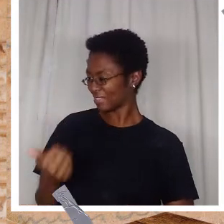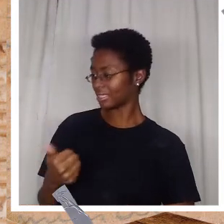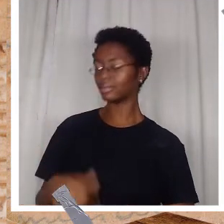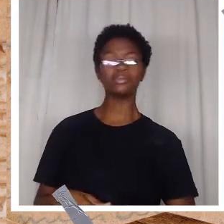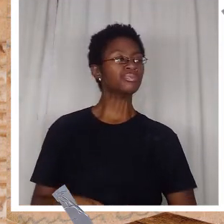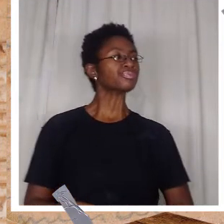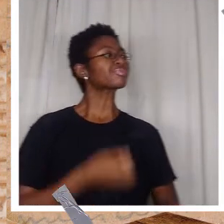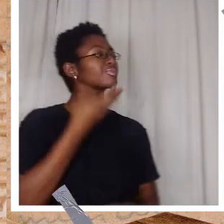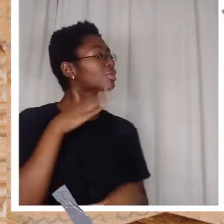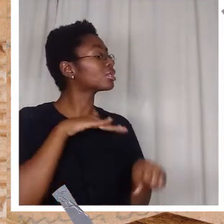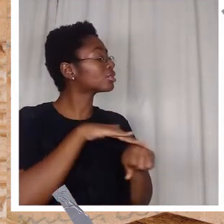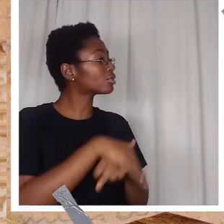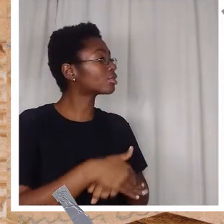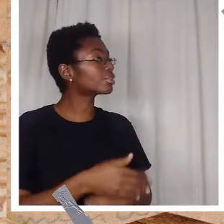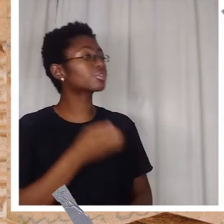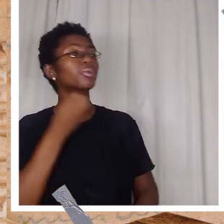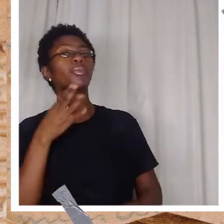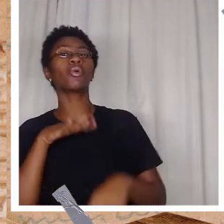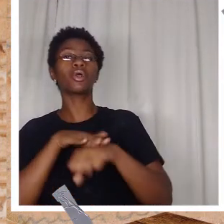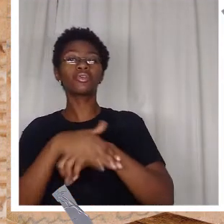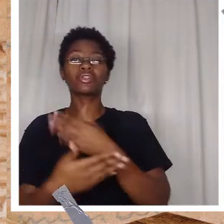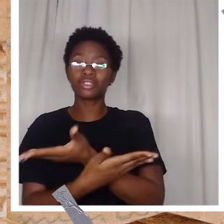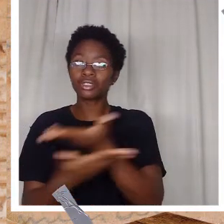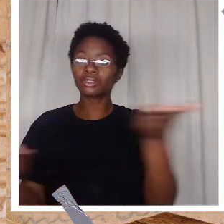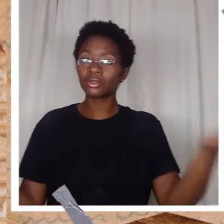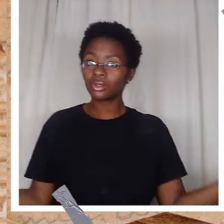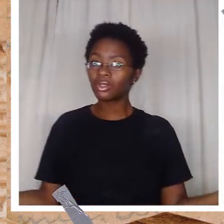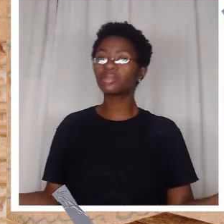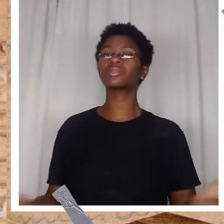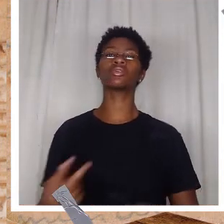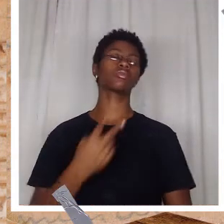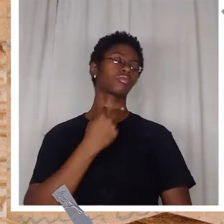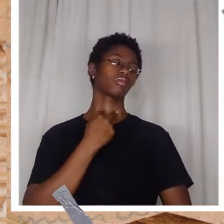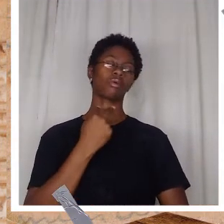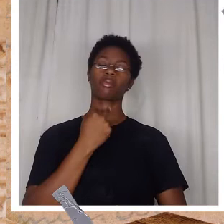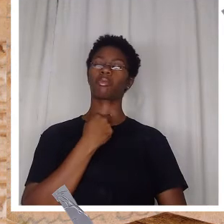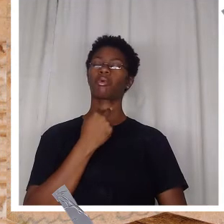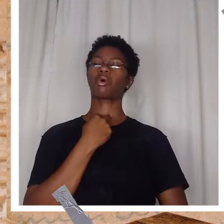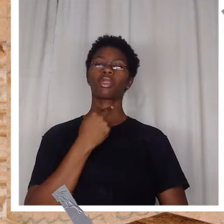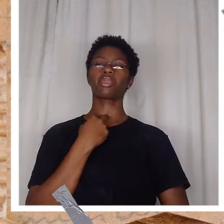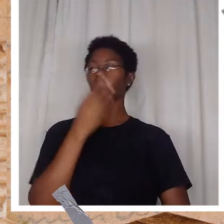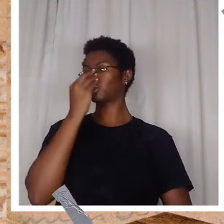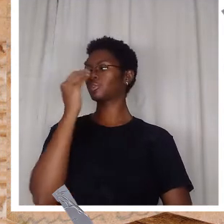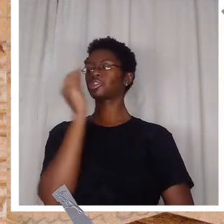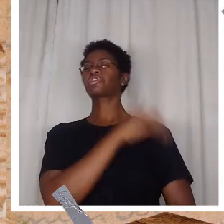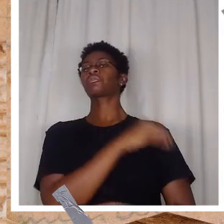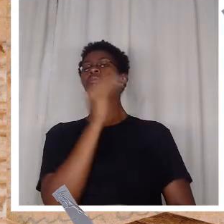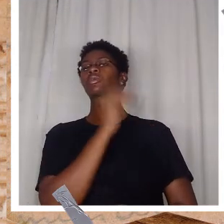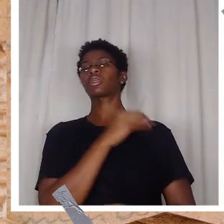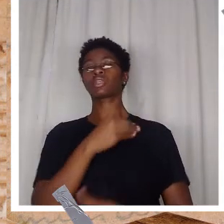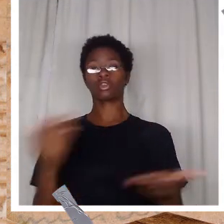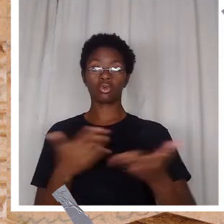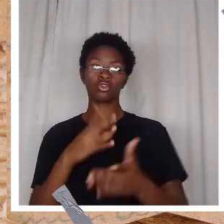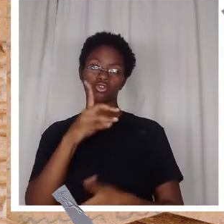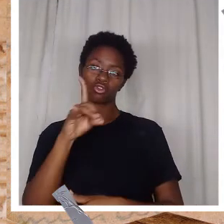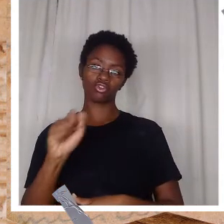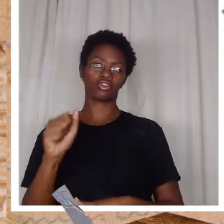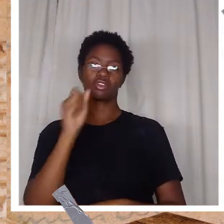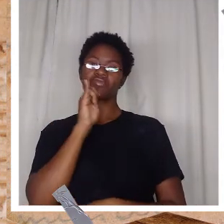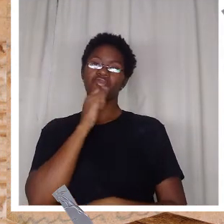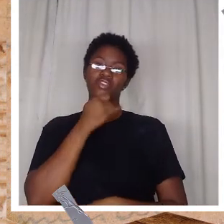boa noite a todos e a todas. Não podemos deixar de registrar esse dia triste com o assassinato do